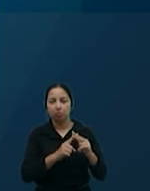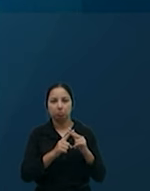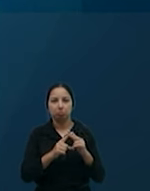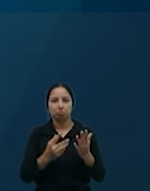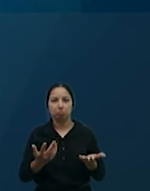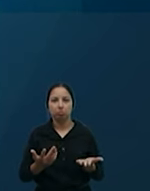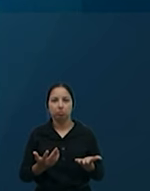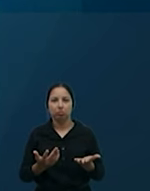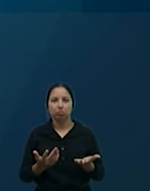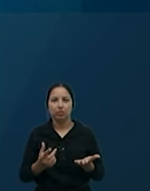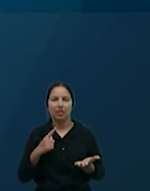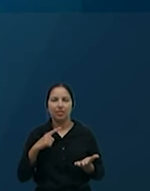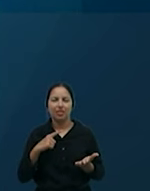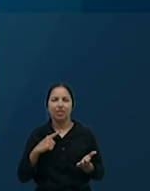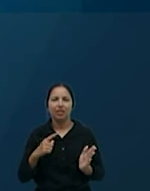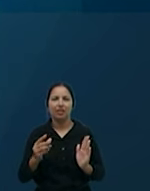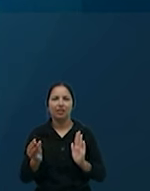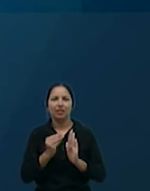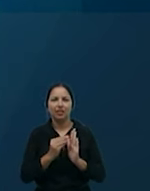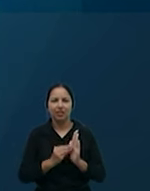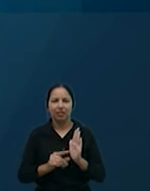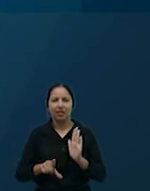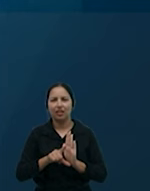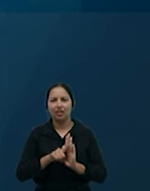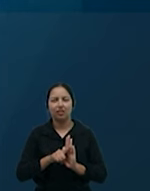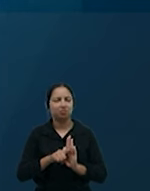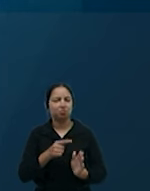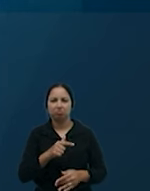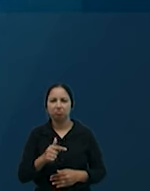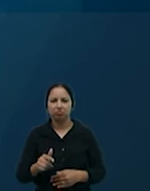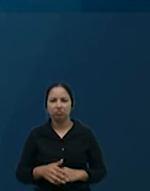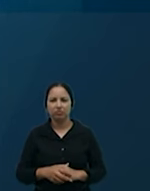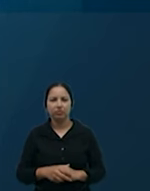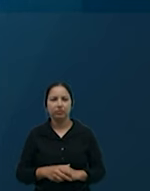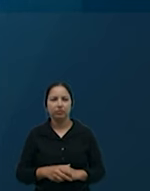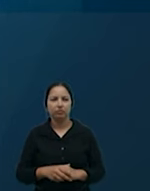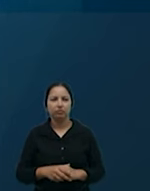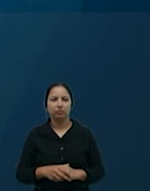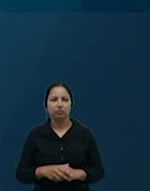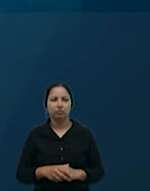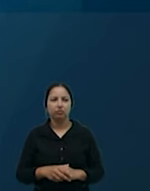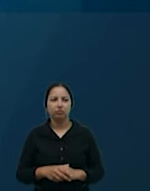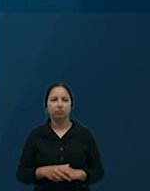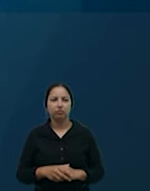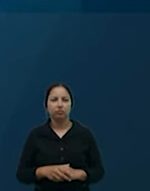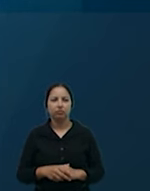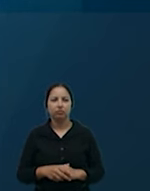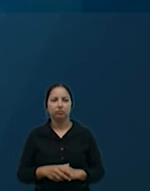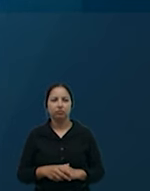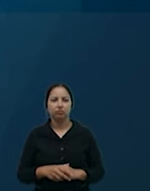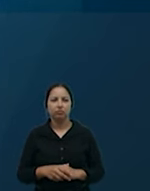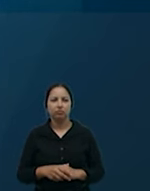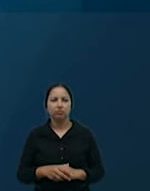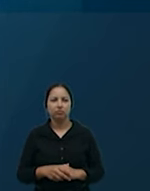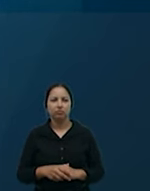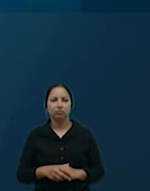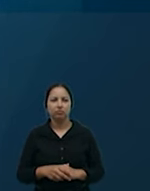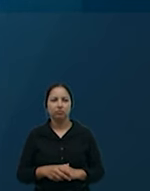bojo da citada lei. E seria surreal, com cessa máxima vênia,